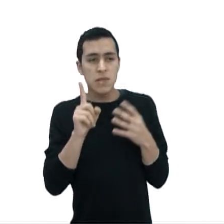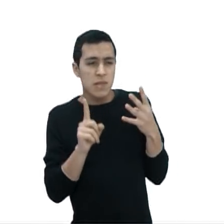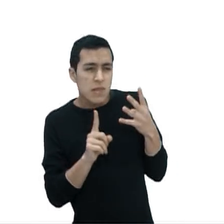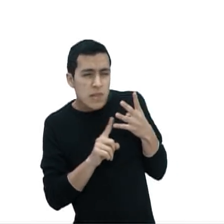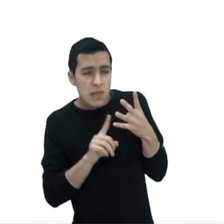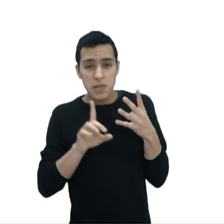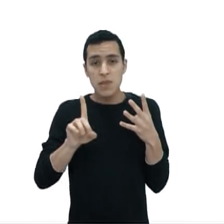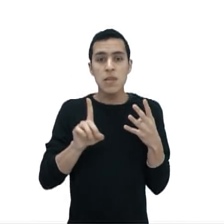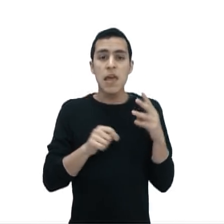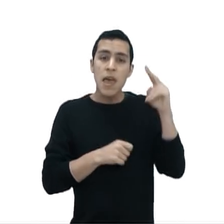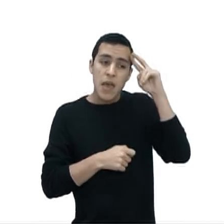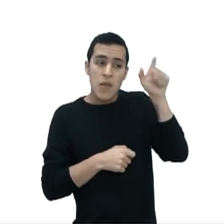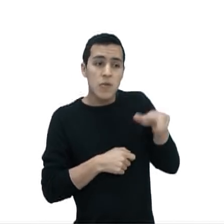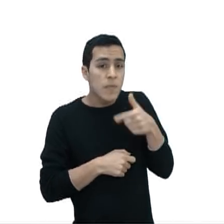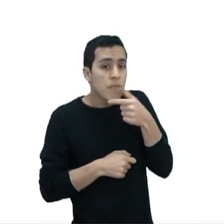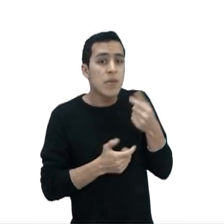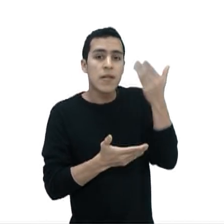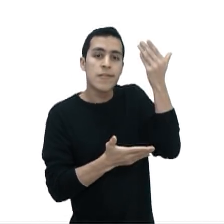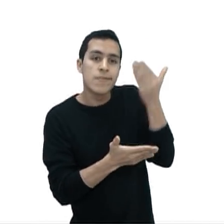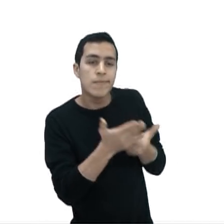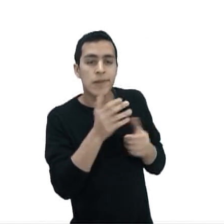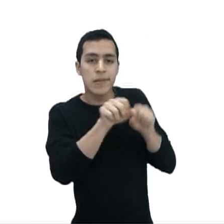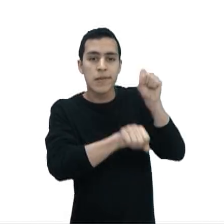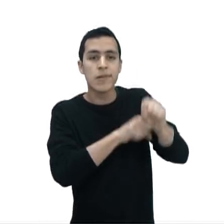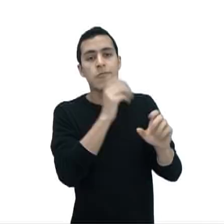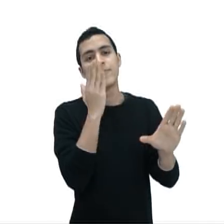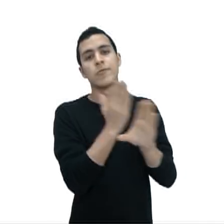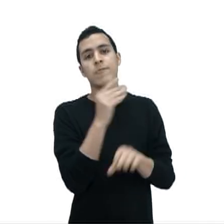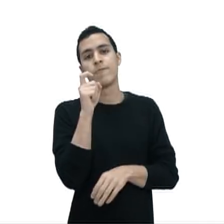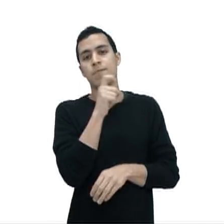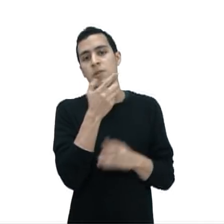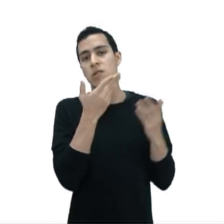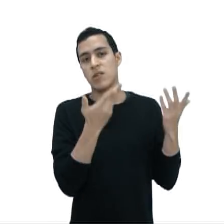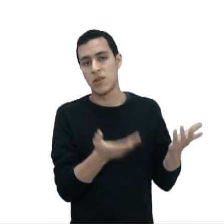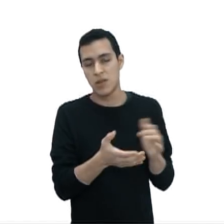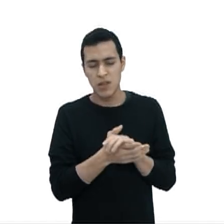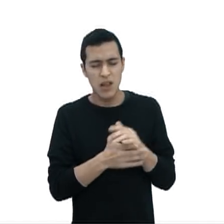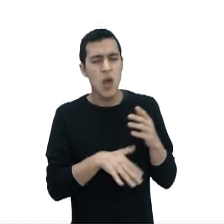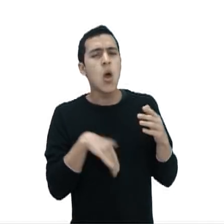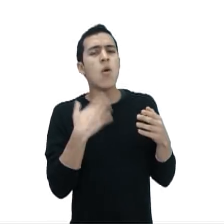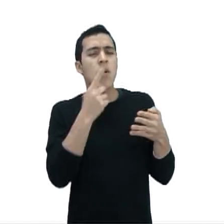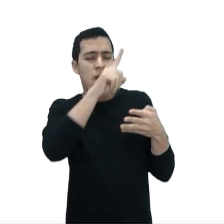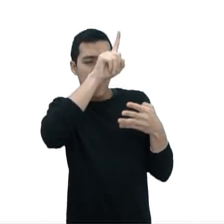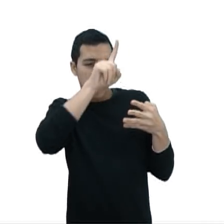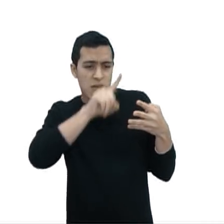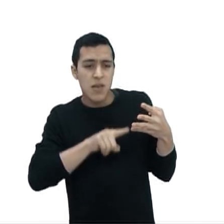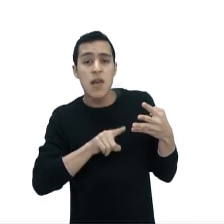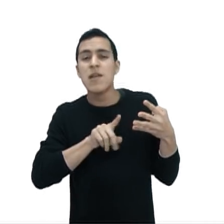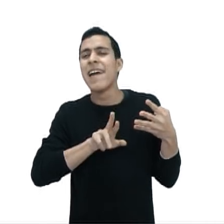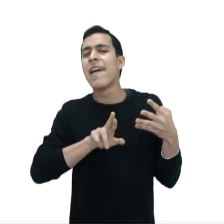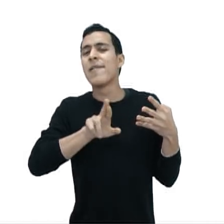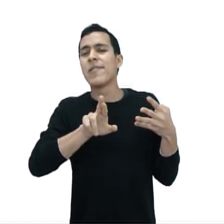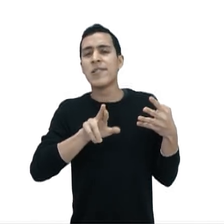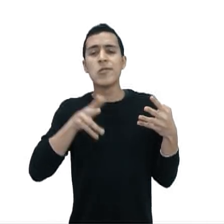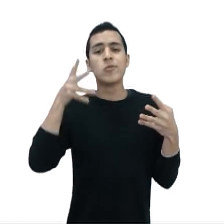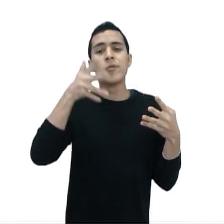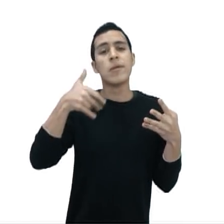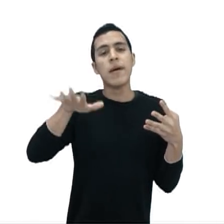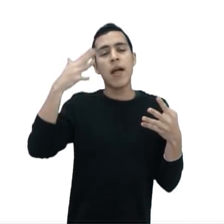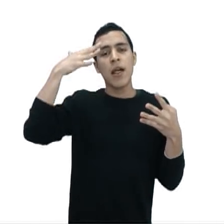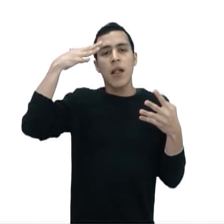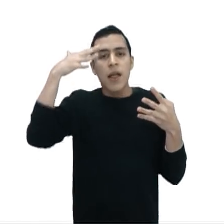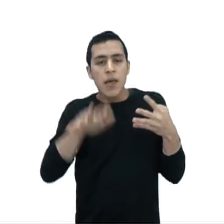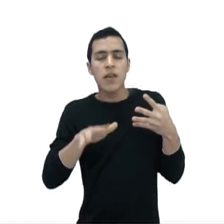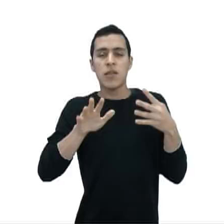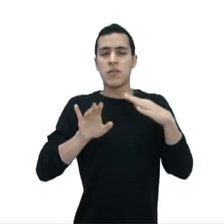história de um menino que deixa de ganhar uma bicicleta porque mentia. Qual dessas frases representa aí uma fala mais espontânea,